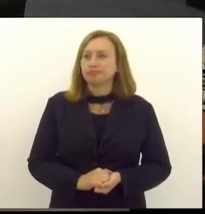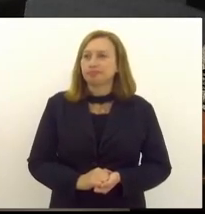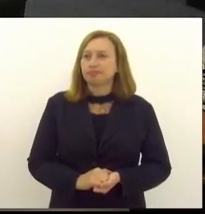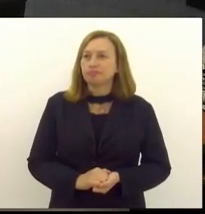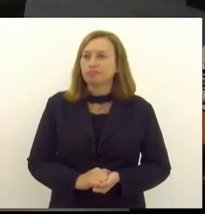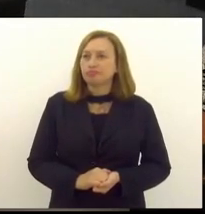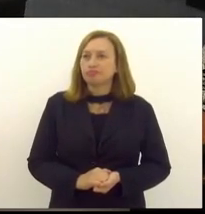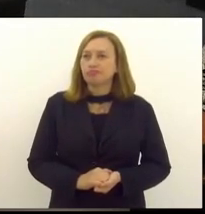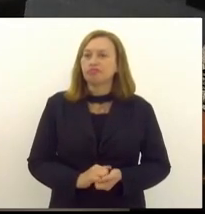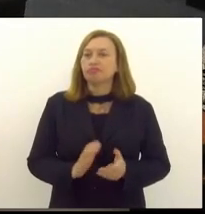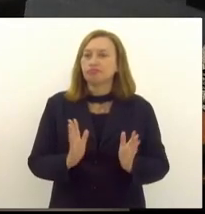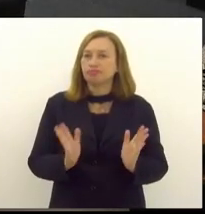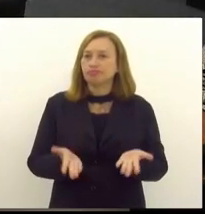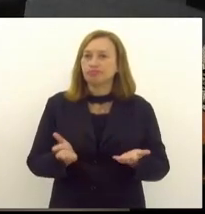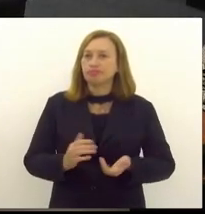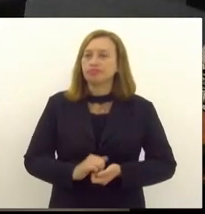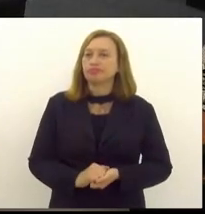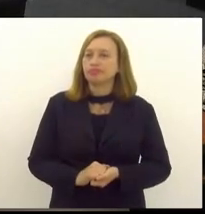Passo agora,